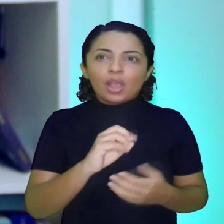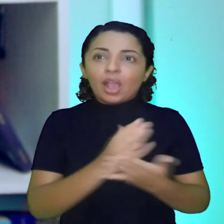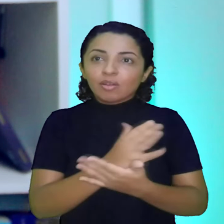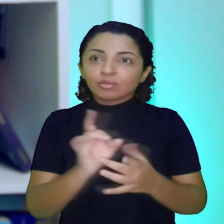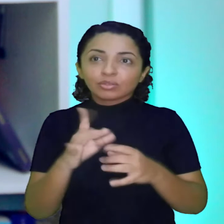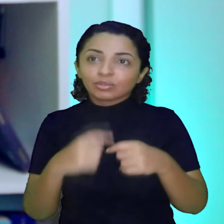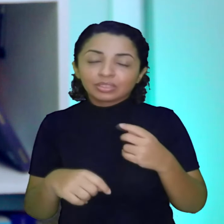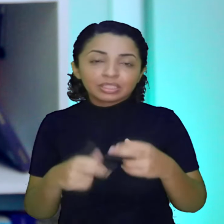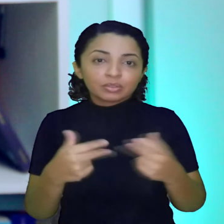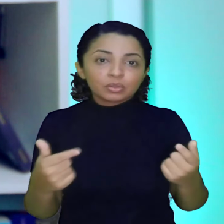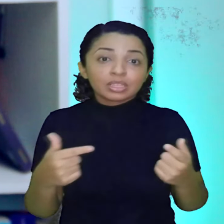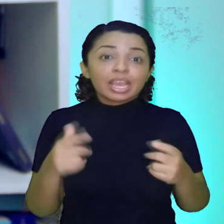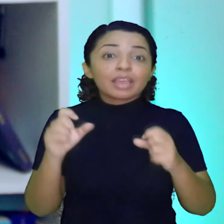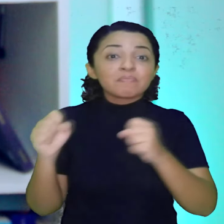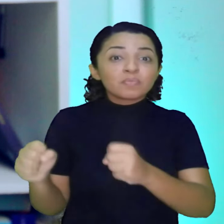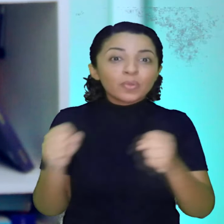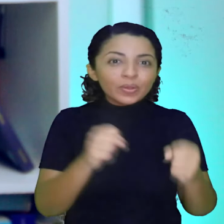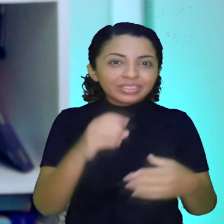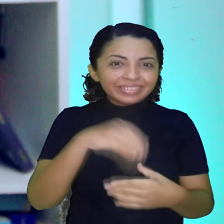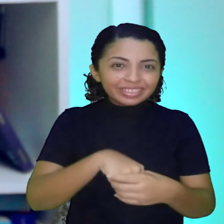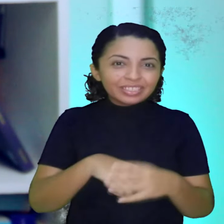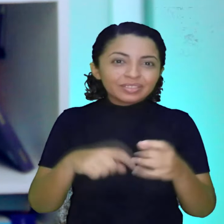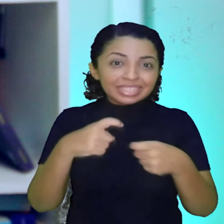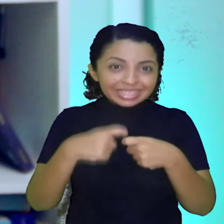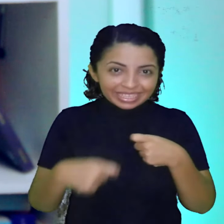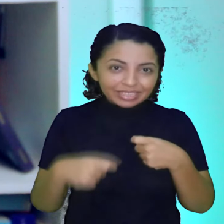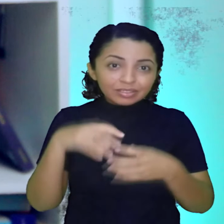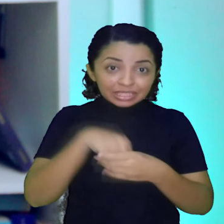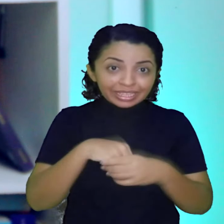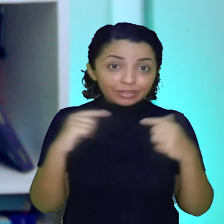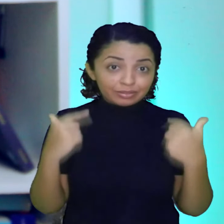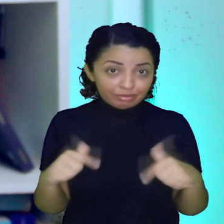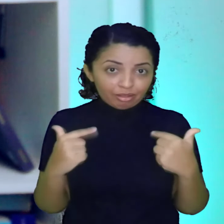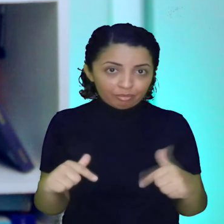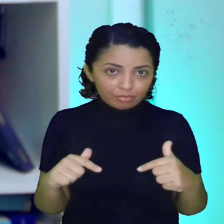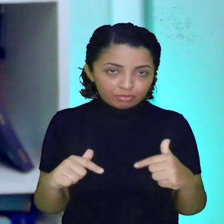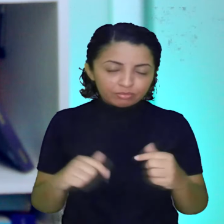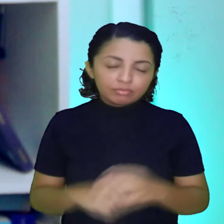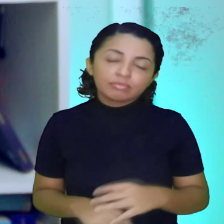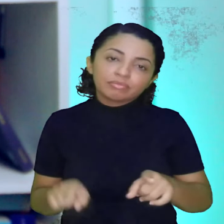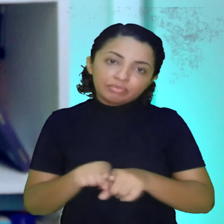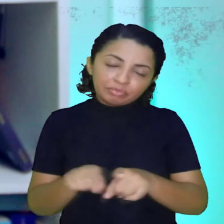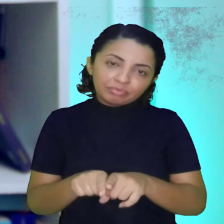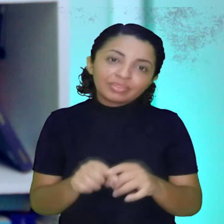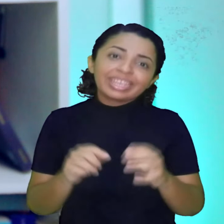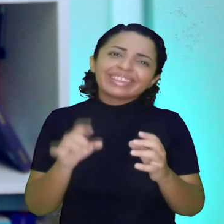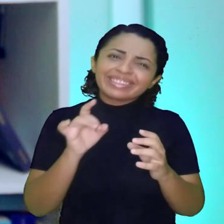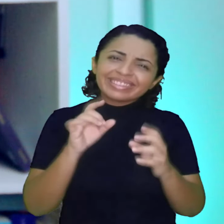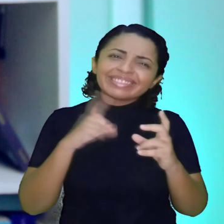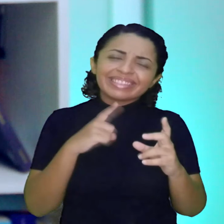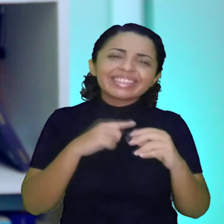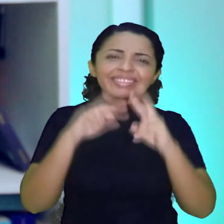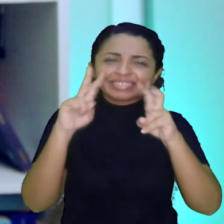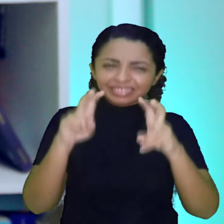a relação de poder envolvendo o sexo dentro de um ambiente de trabalho também. Então tem uma série de elementos, bons elementos,